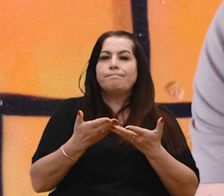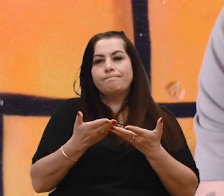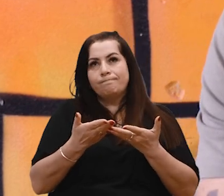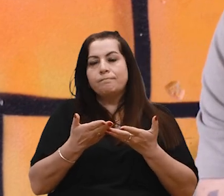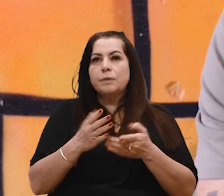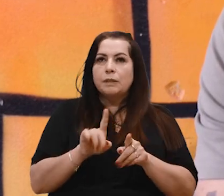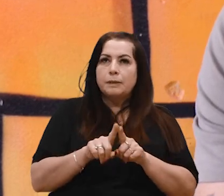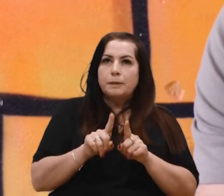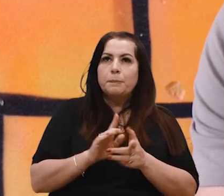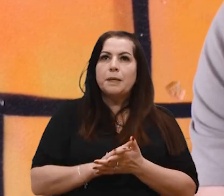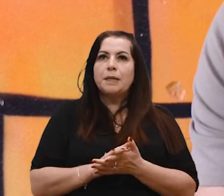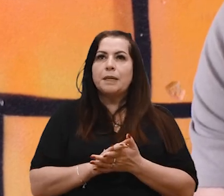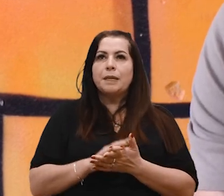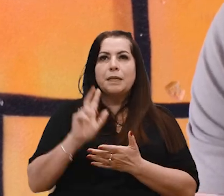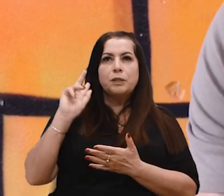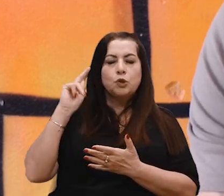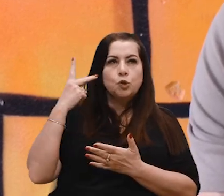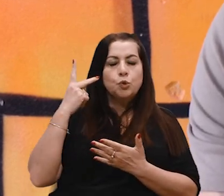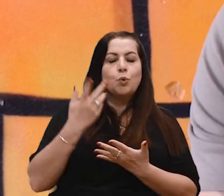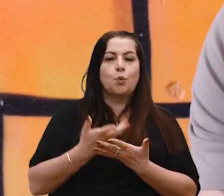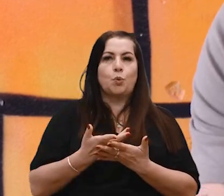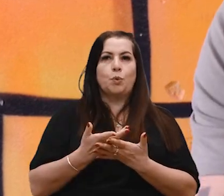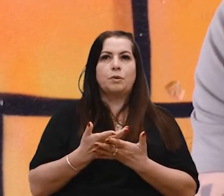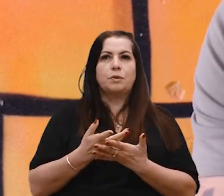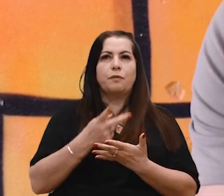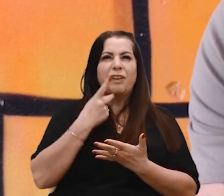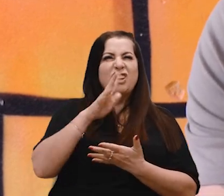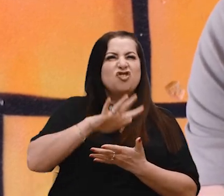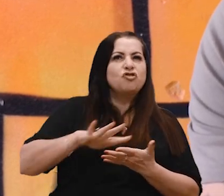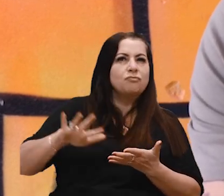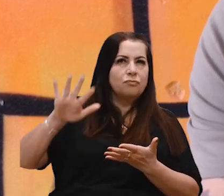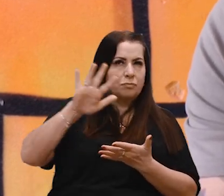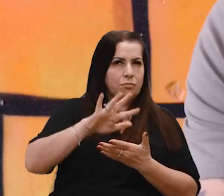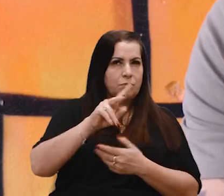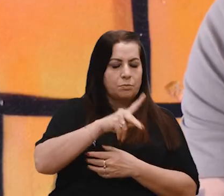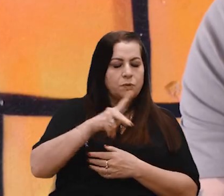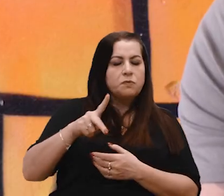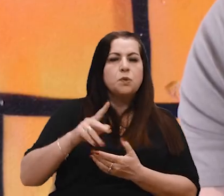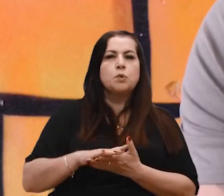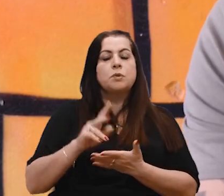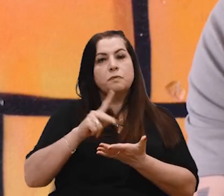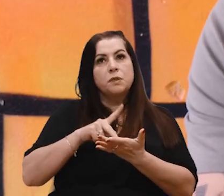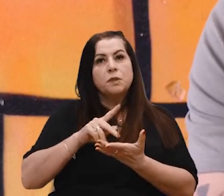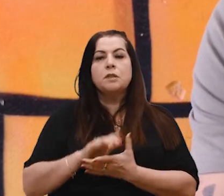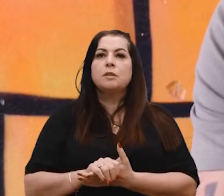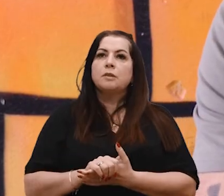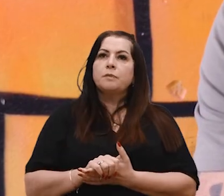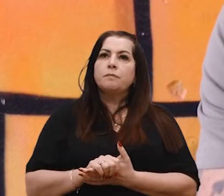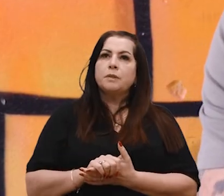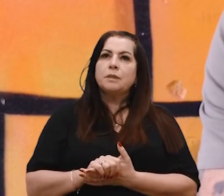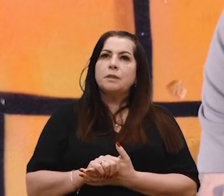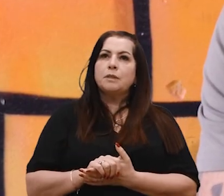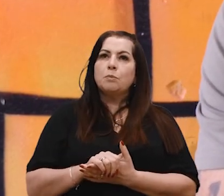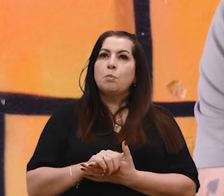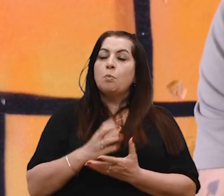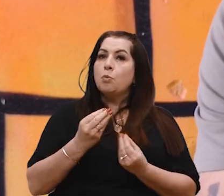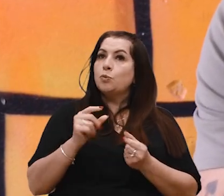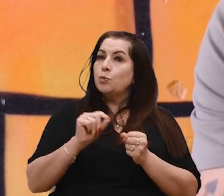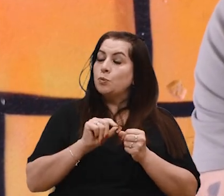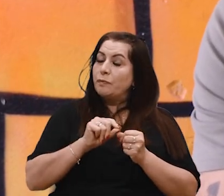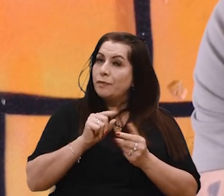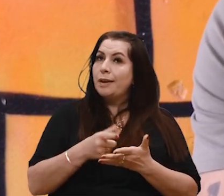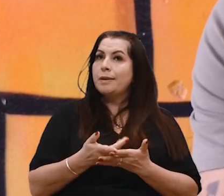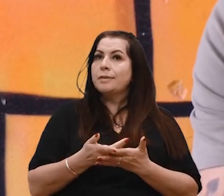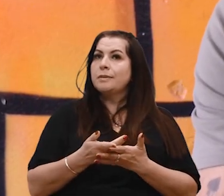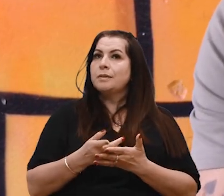Então, mas na questão da história, eu vou falar no geral mais dos professores, na verdade. Muito